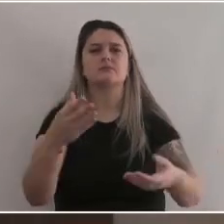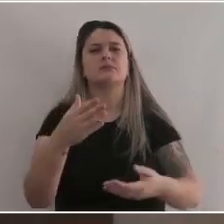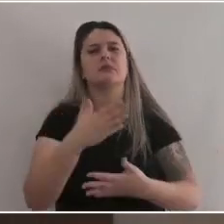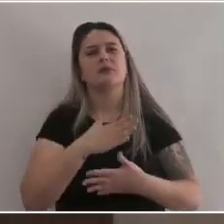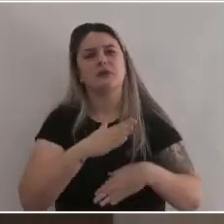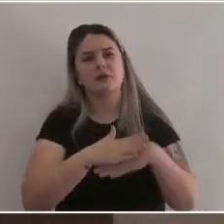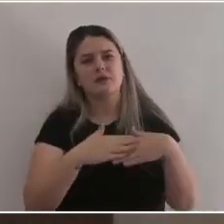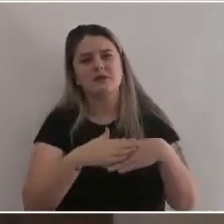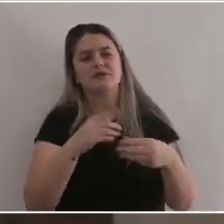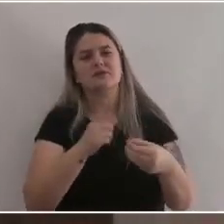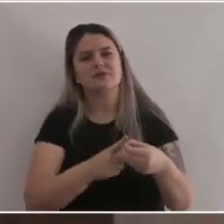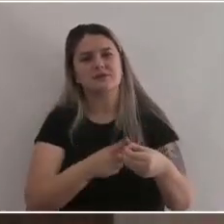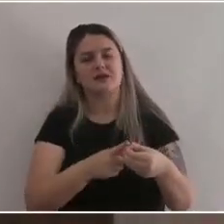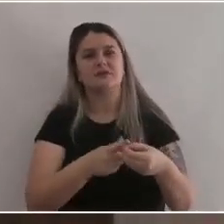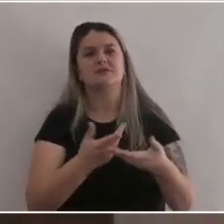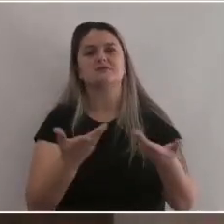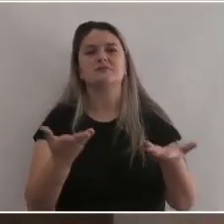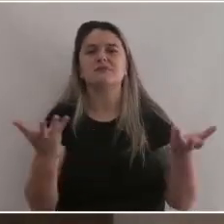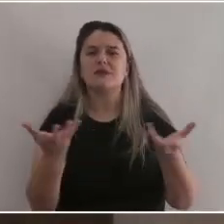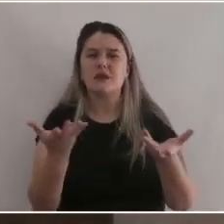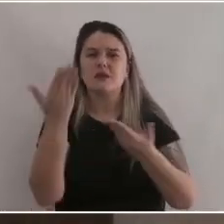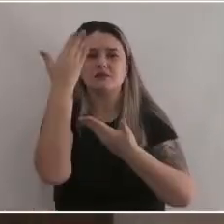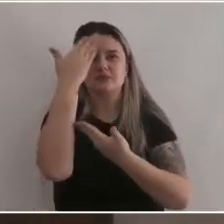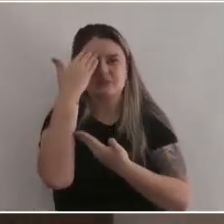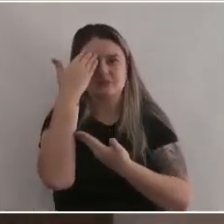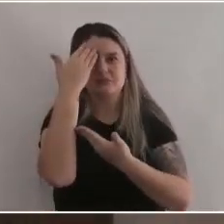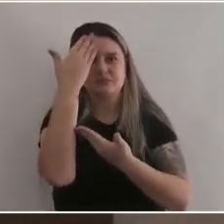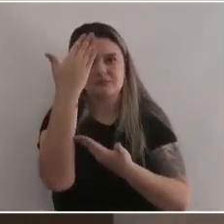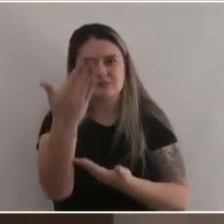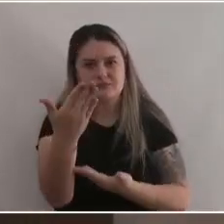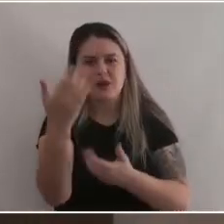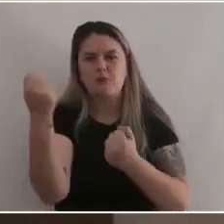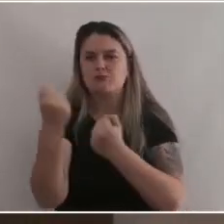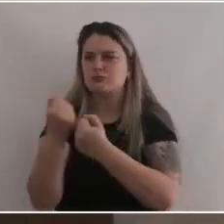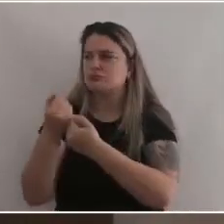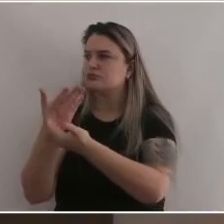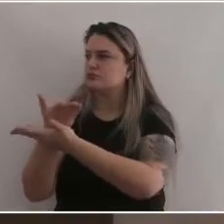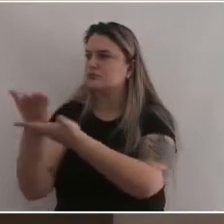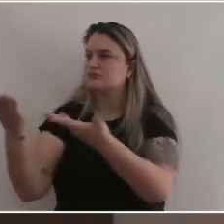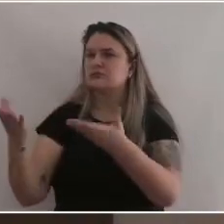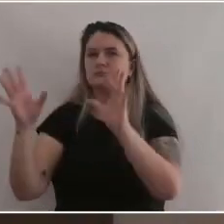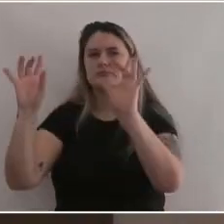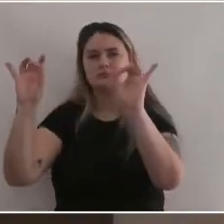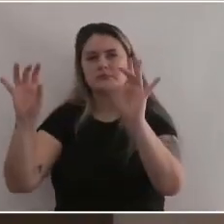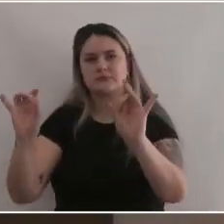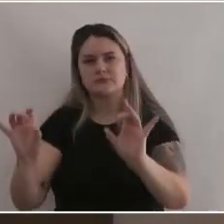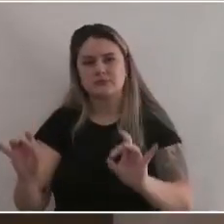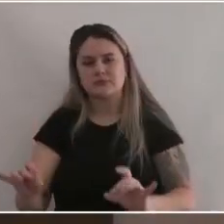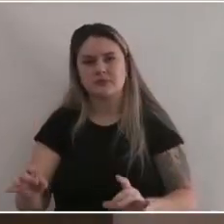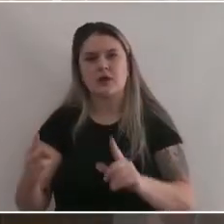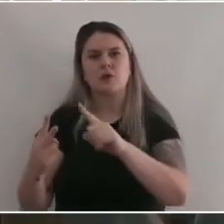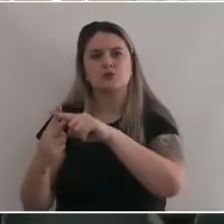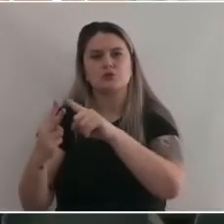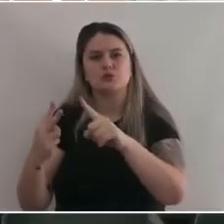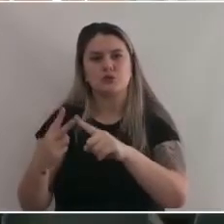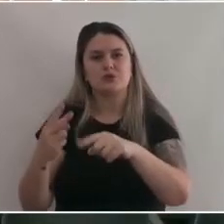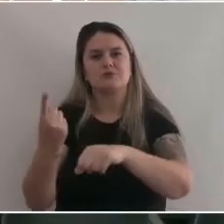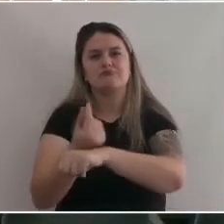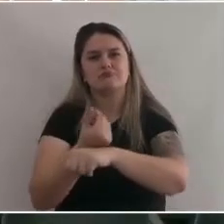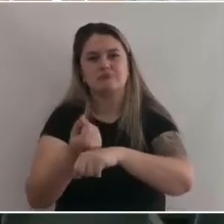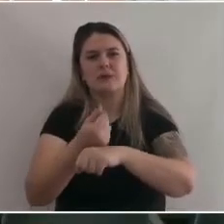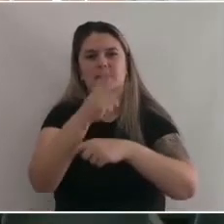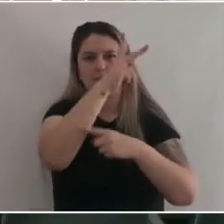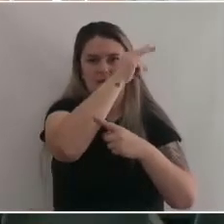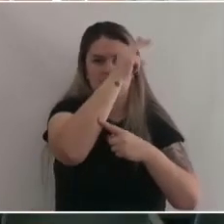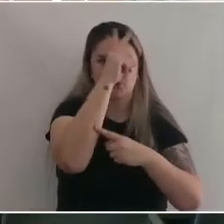querida cidade. Enfim, queremos agradecer a colaboração de todos, em especial aos 2 contadores, tanto da